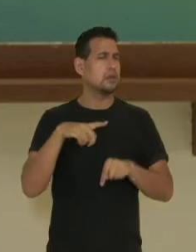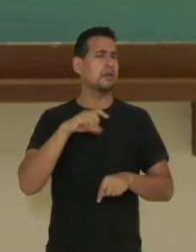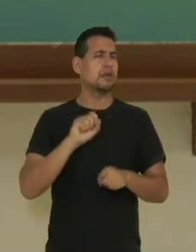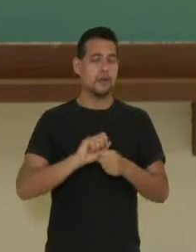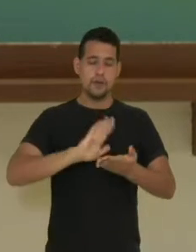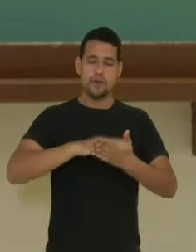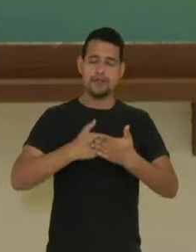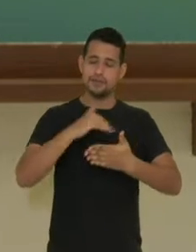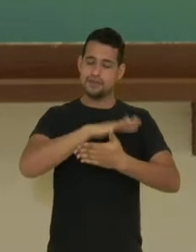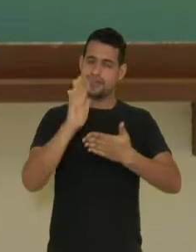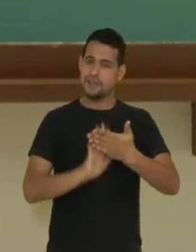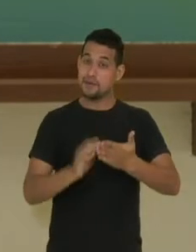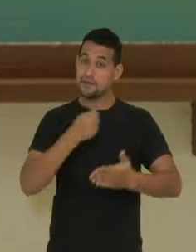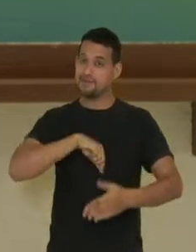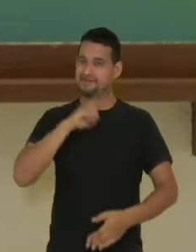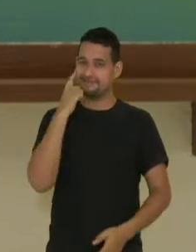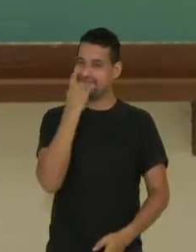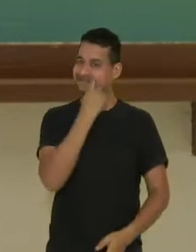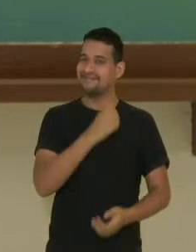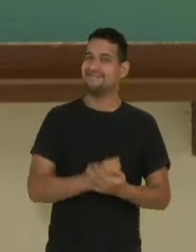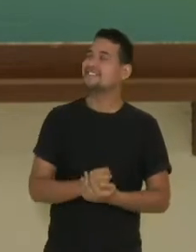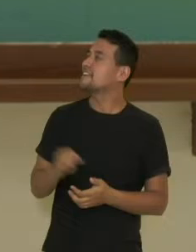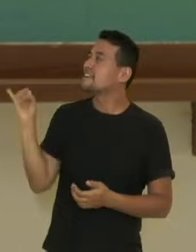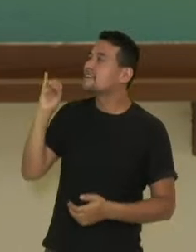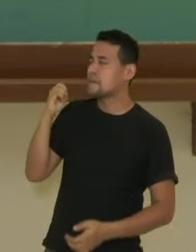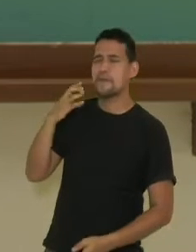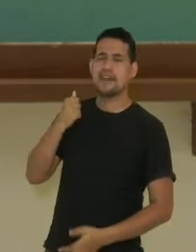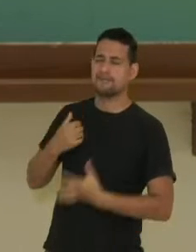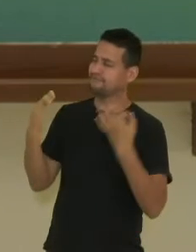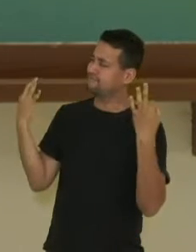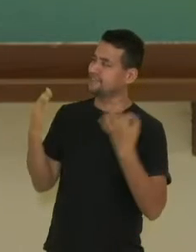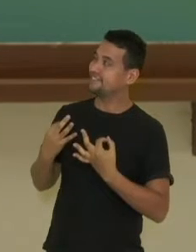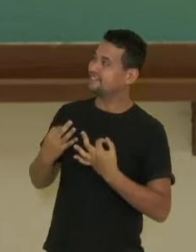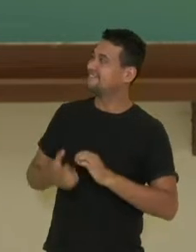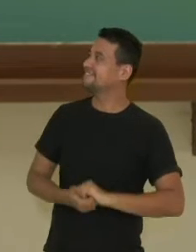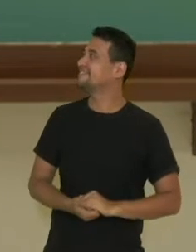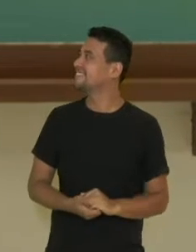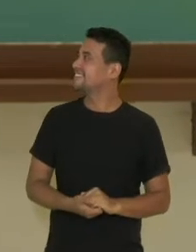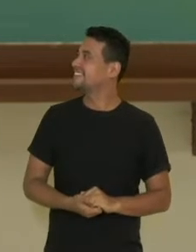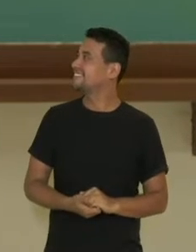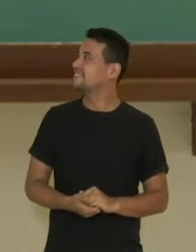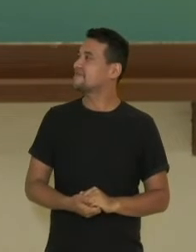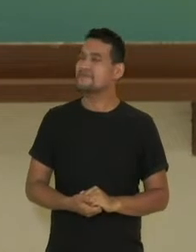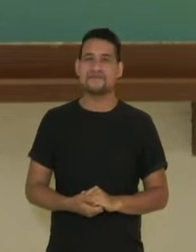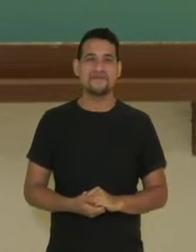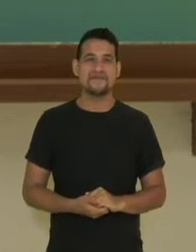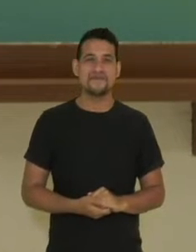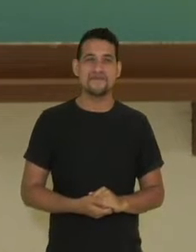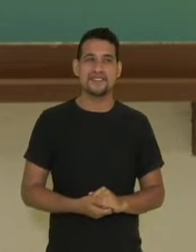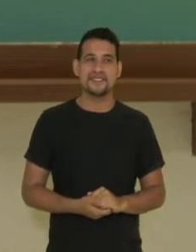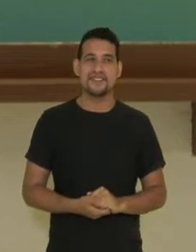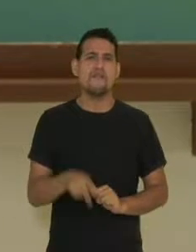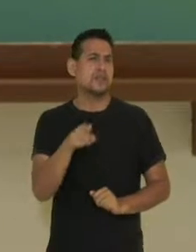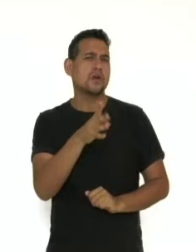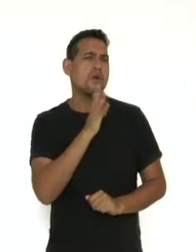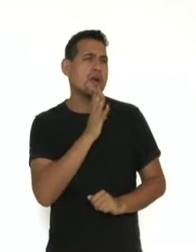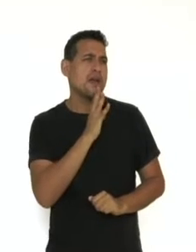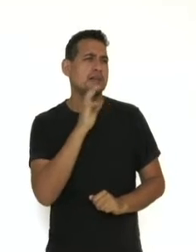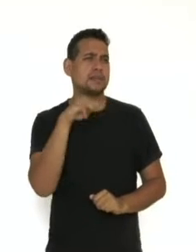equipe, Kelvin, nosso intérprete. Tudo certinho aí? Você conhece Machado de